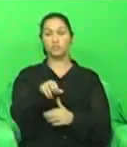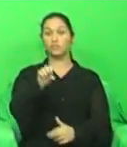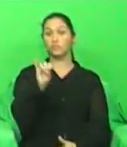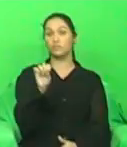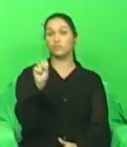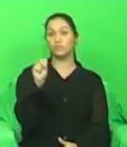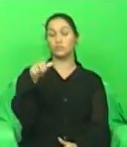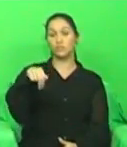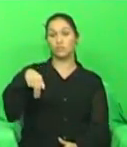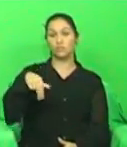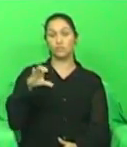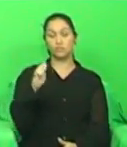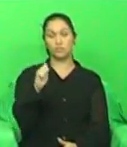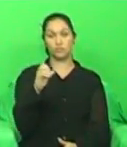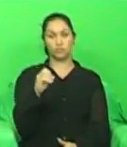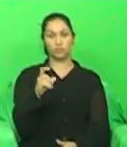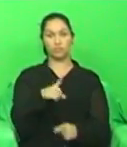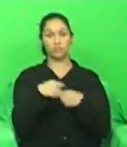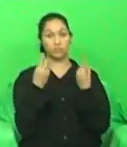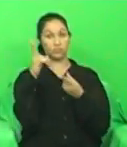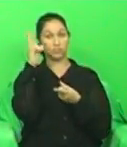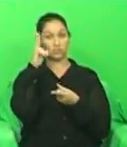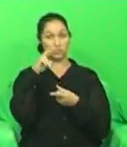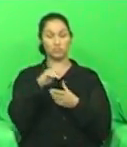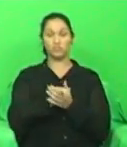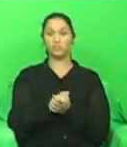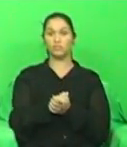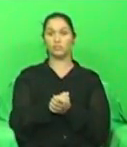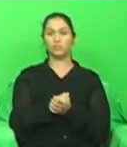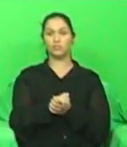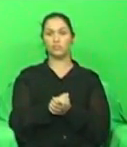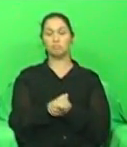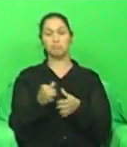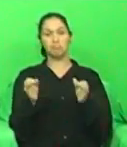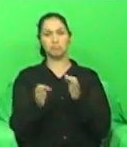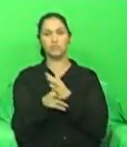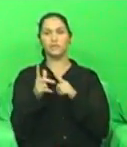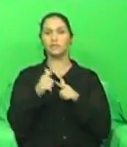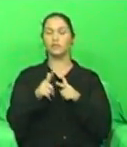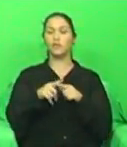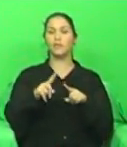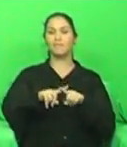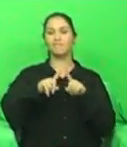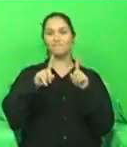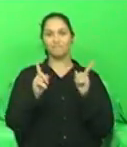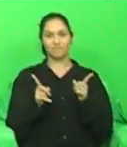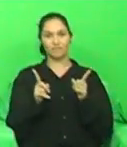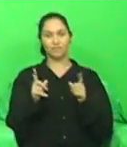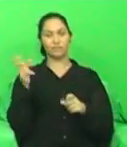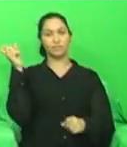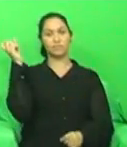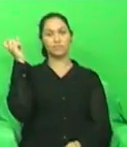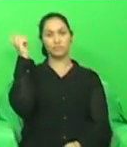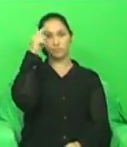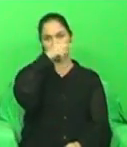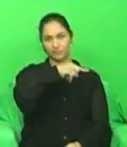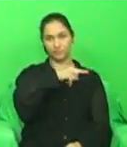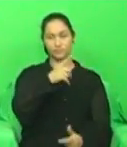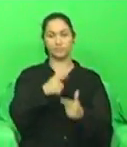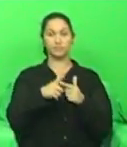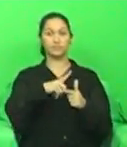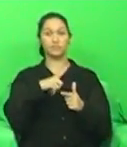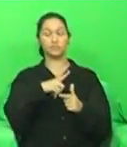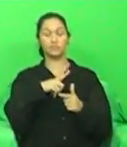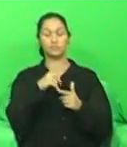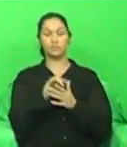sanaria essa essa dificuldade mas a condição de unifamiliar ela está dificultando porque nós temos alguns